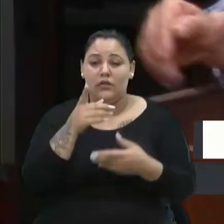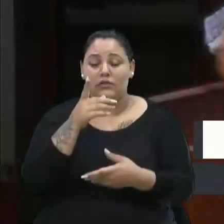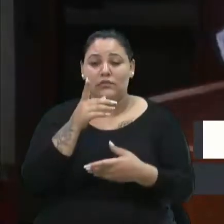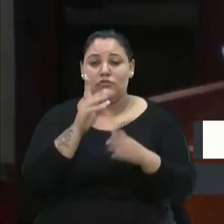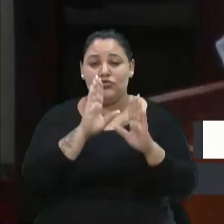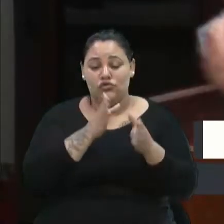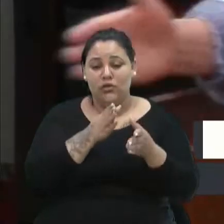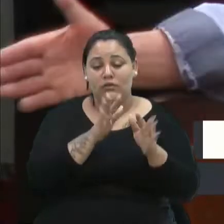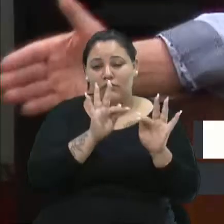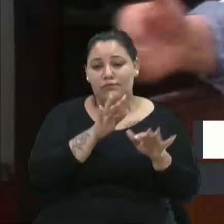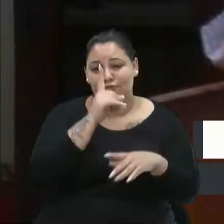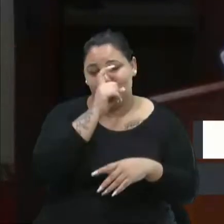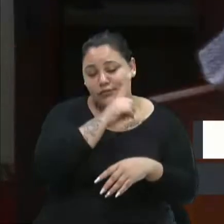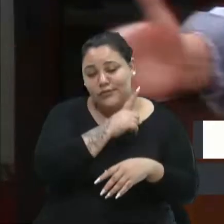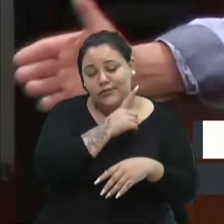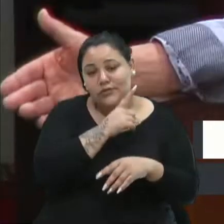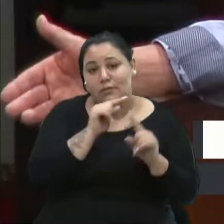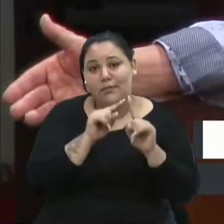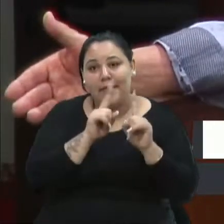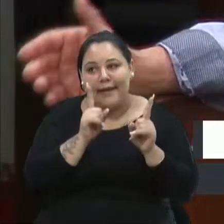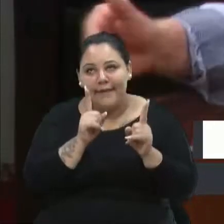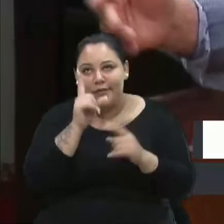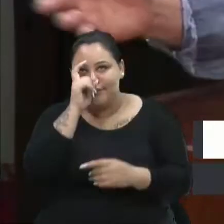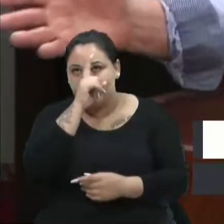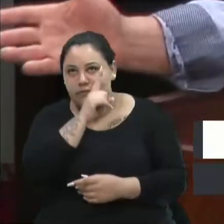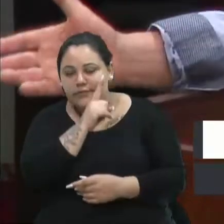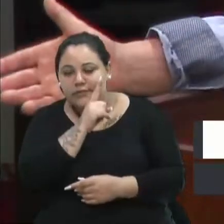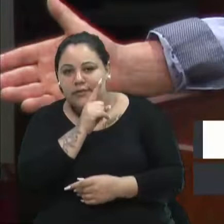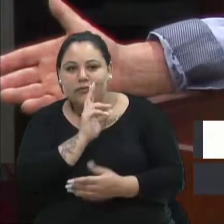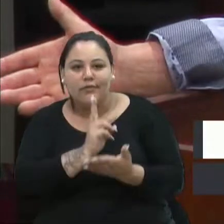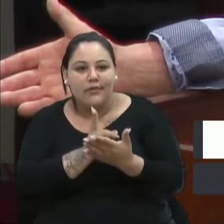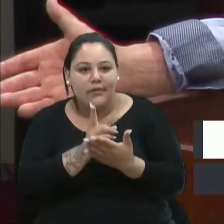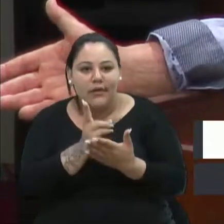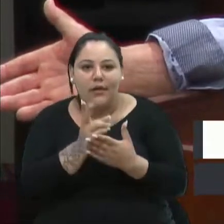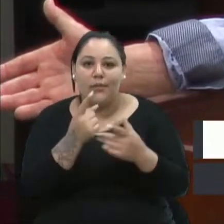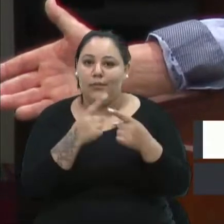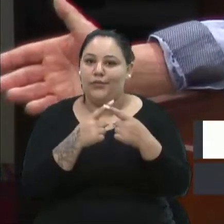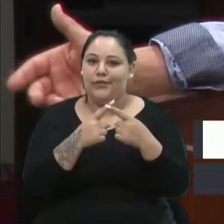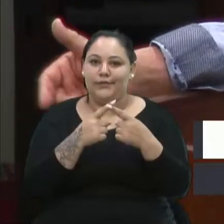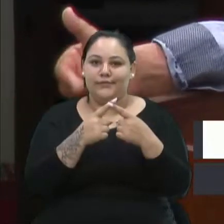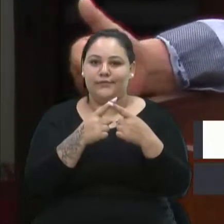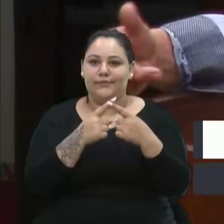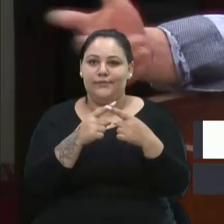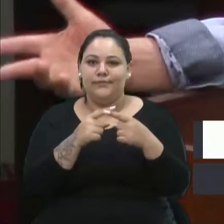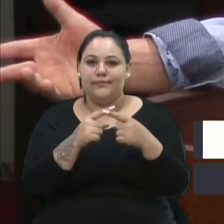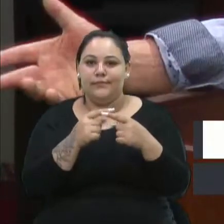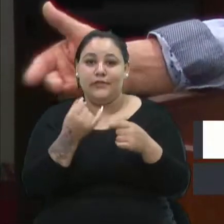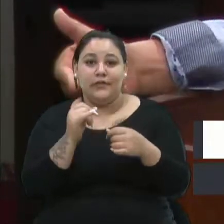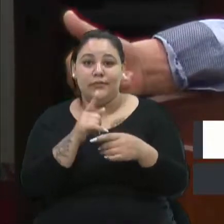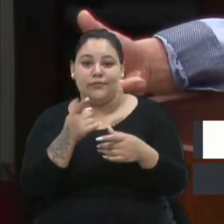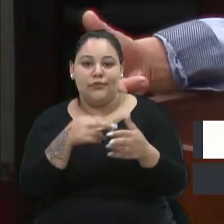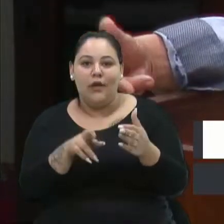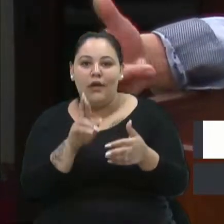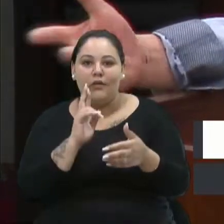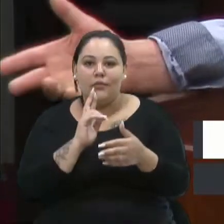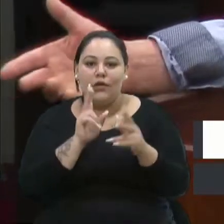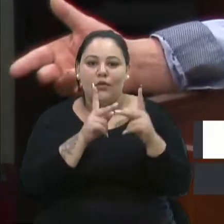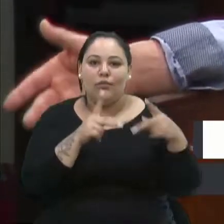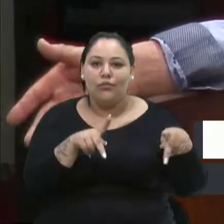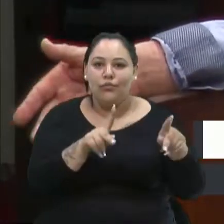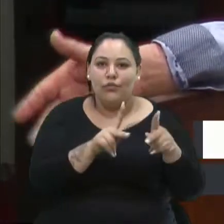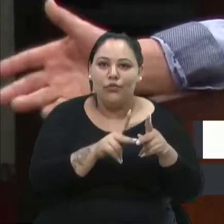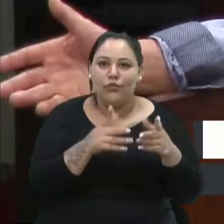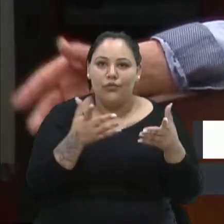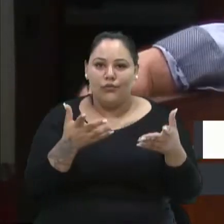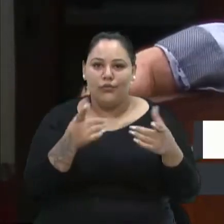mas que não seja difícil o tempo todo. Porque senão não temos resposta para ali fora, para o nosso contribuinte,